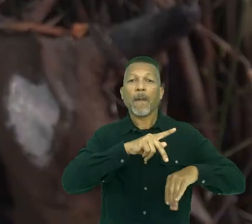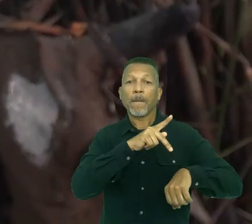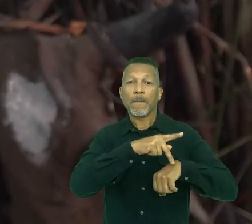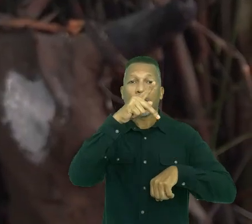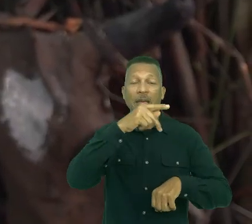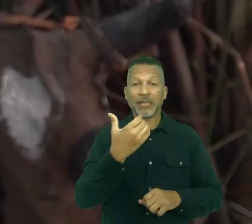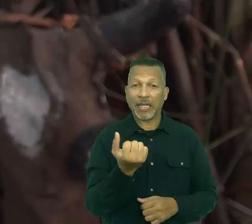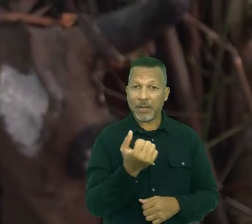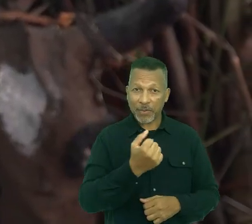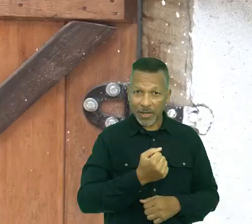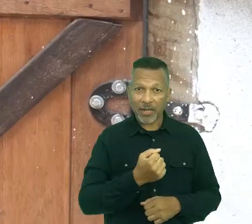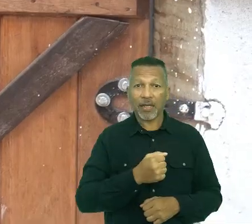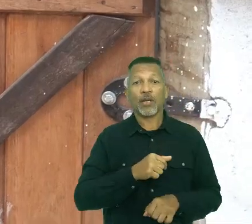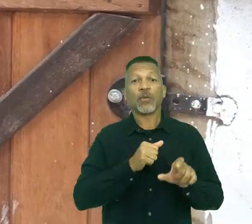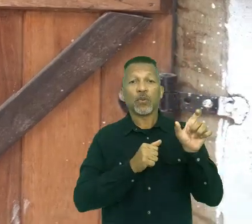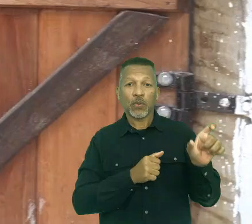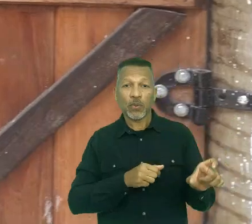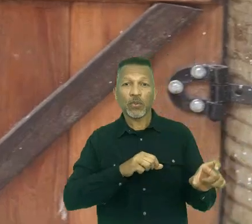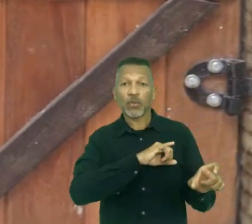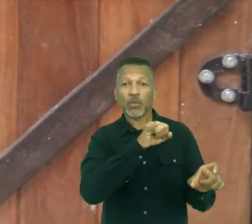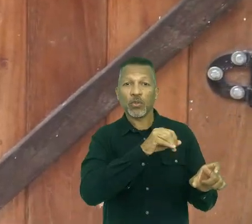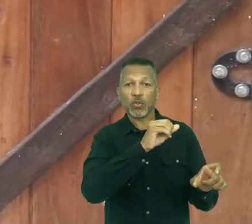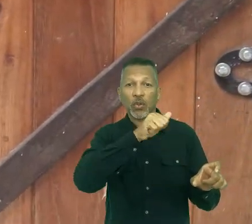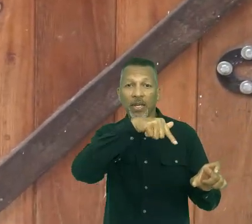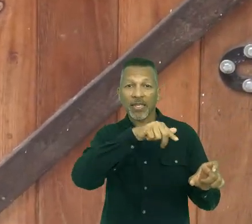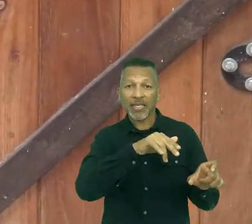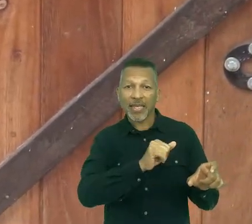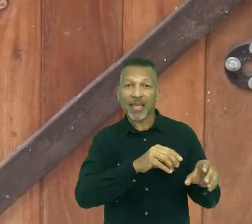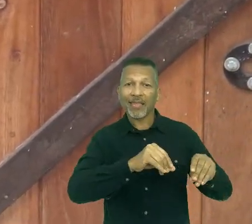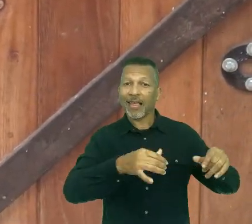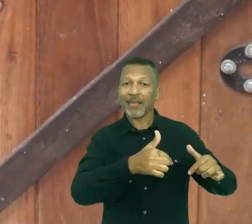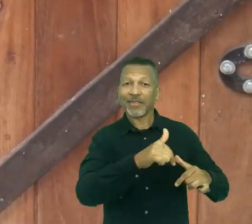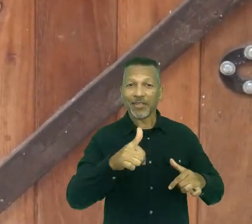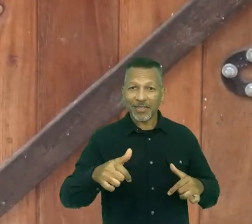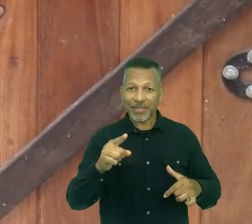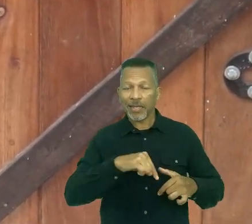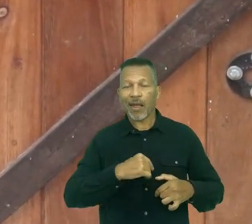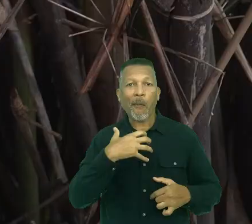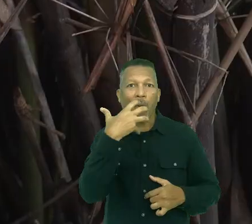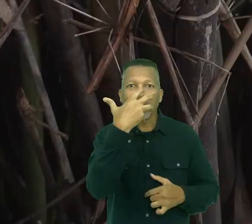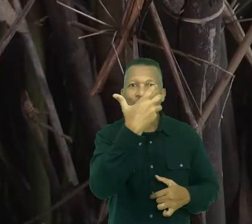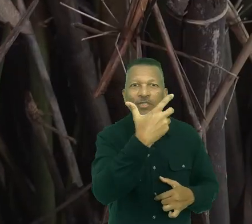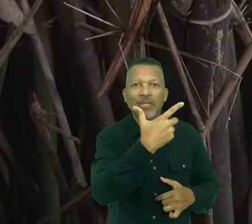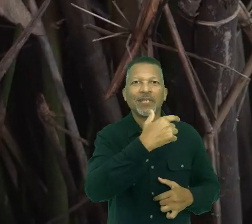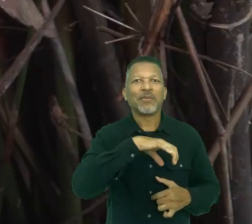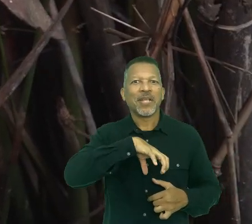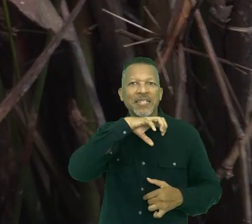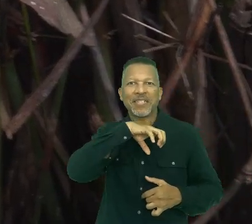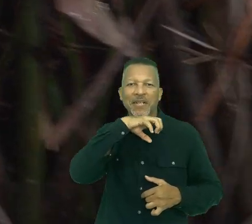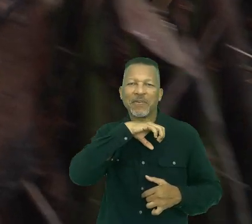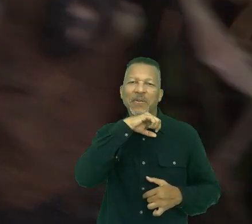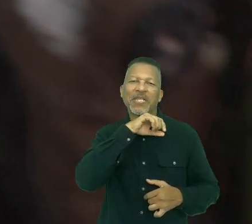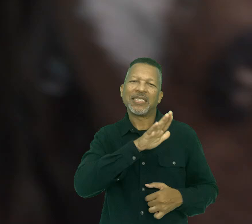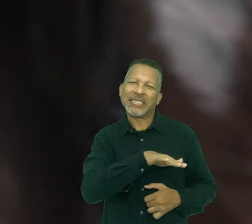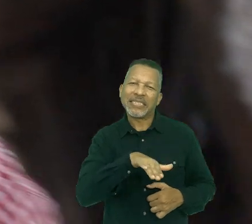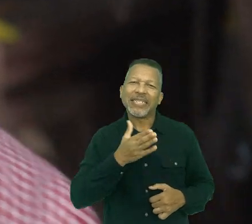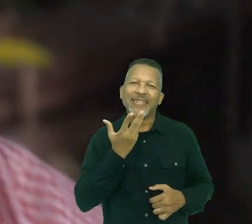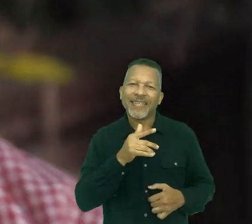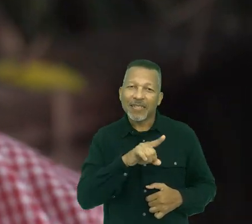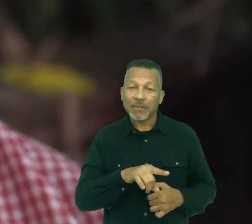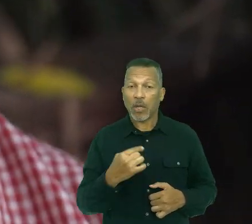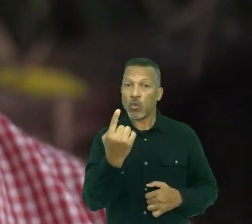que mora seu Joaquim Sem Terra. Apaixonado por animais desde pequeno, mas um animal em